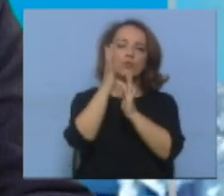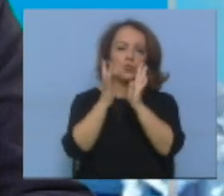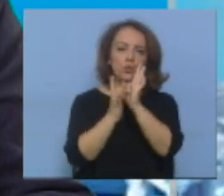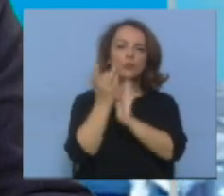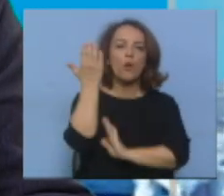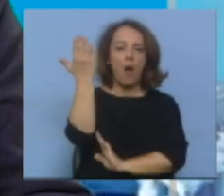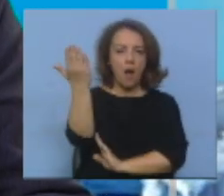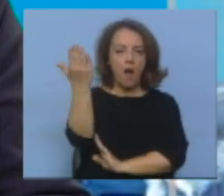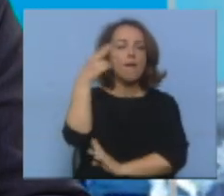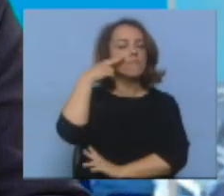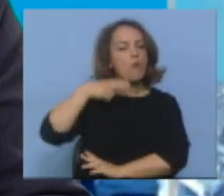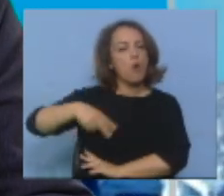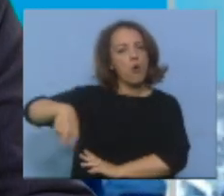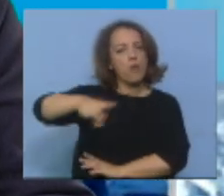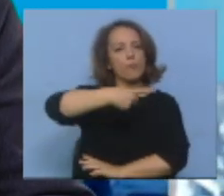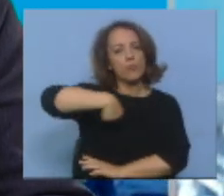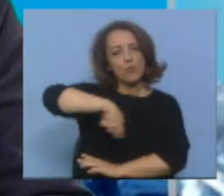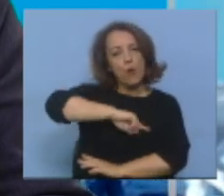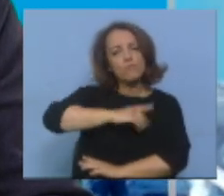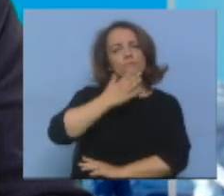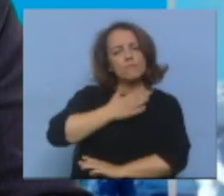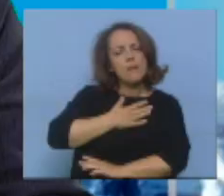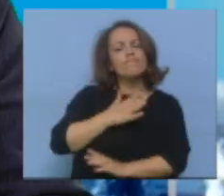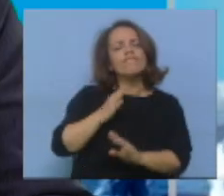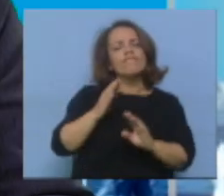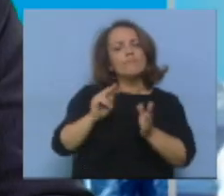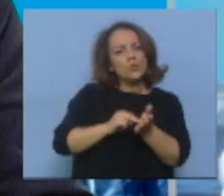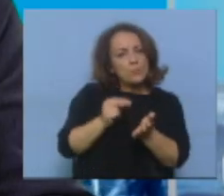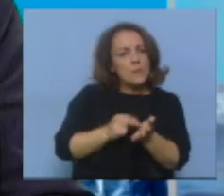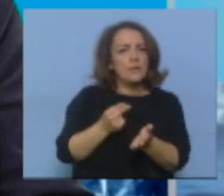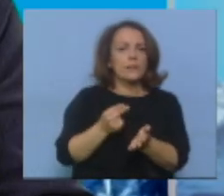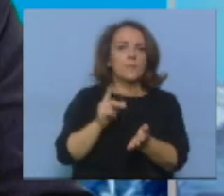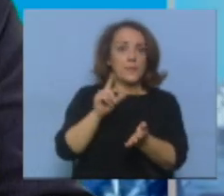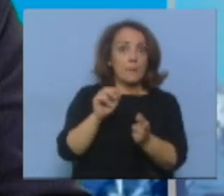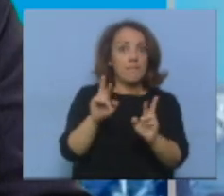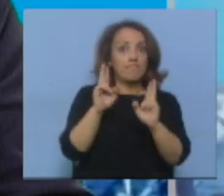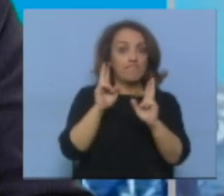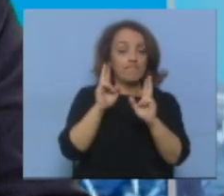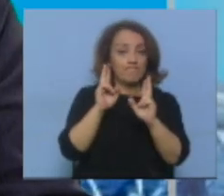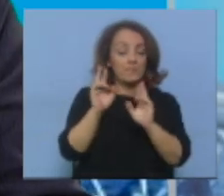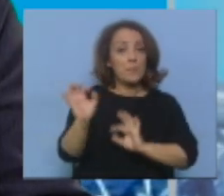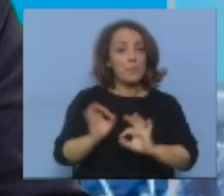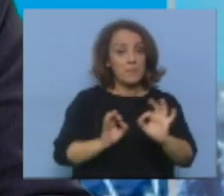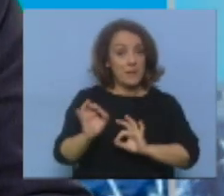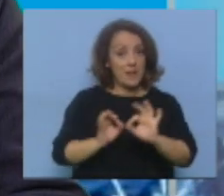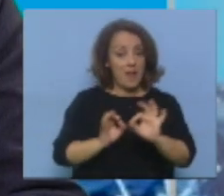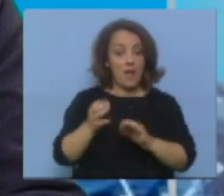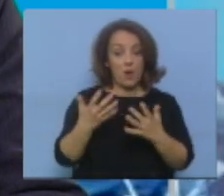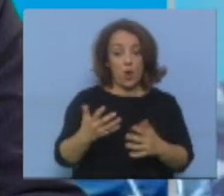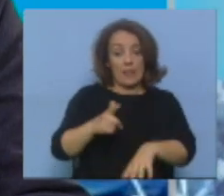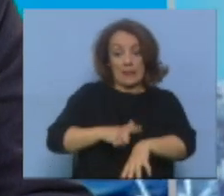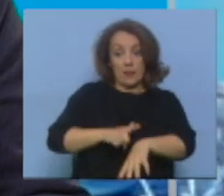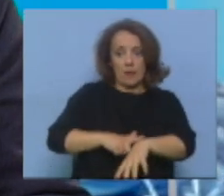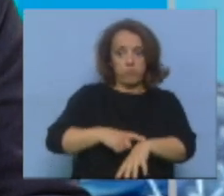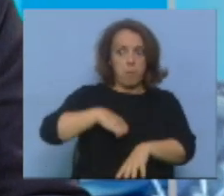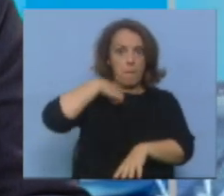é também ficar à espera, não é? E, sobretudo, preparar que depois de passar este período de crise, que é um